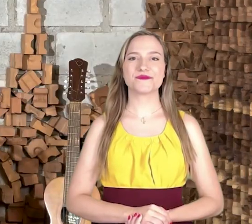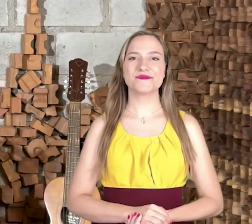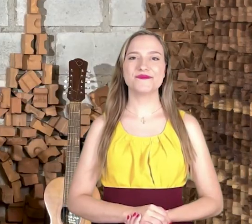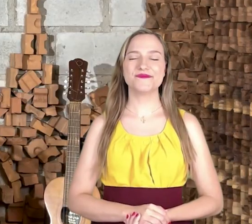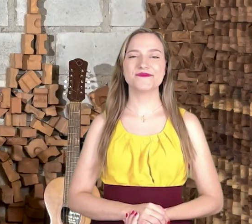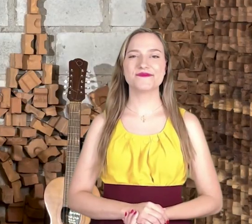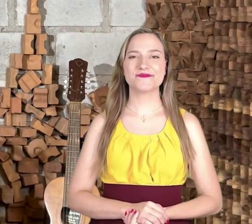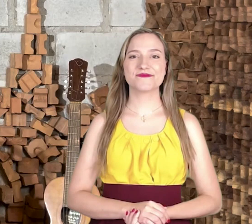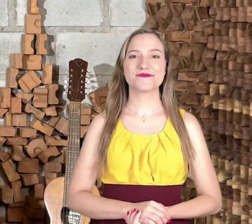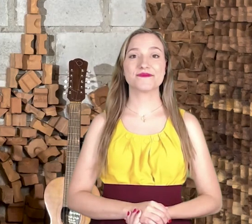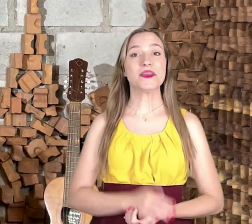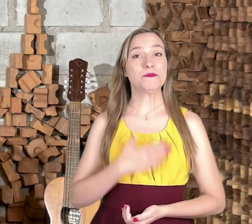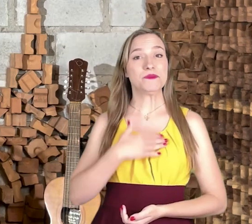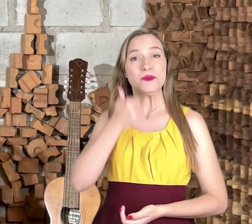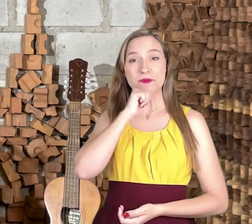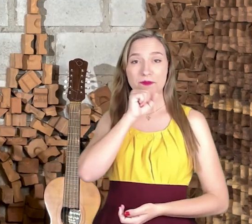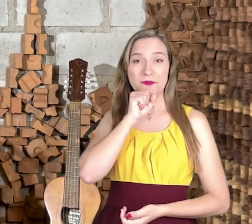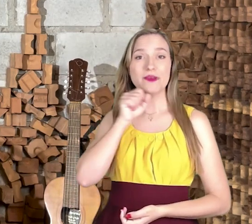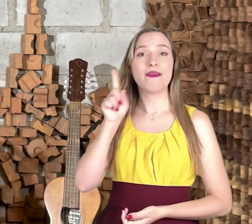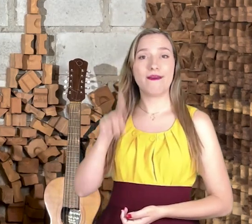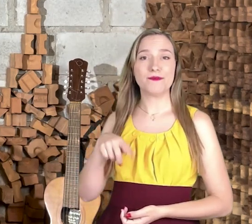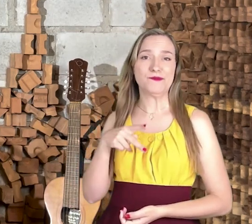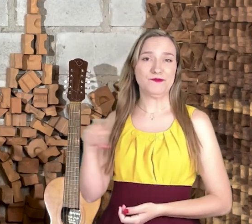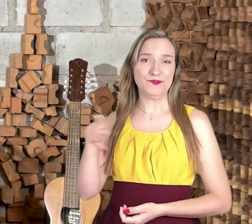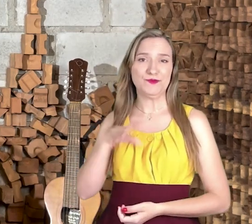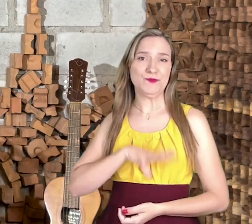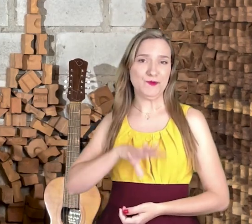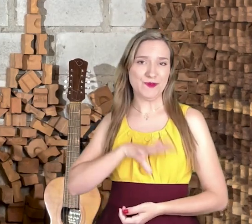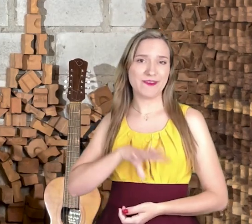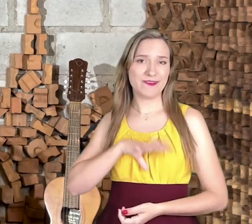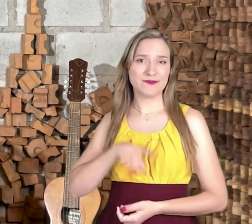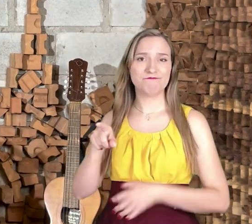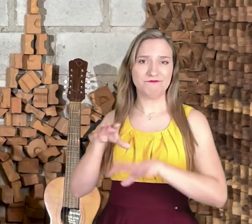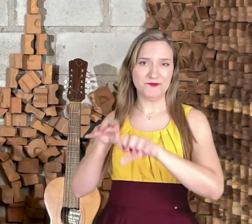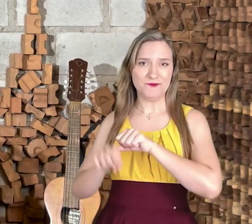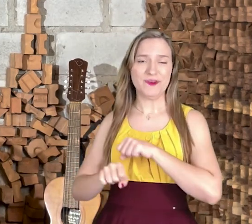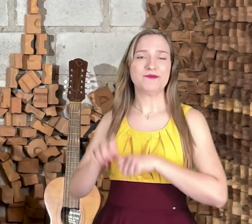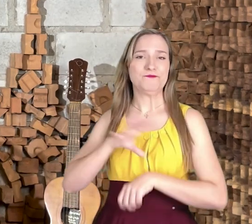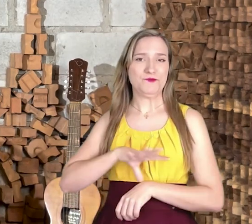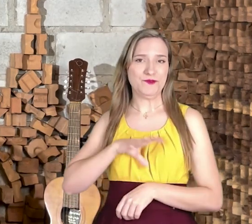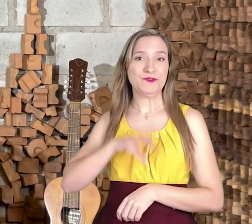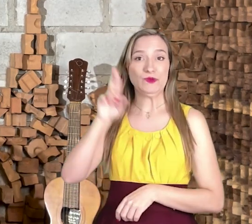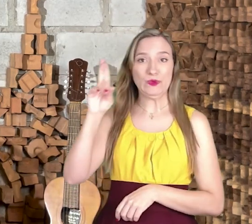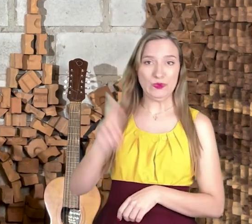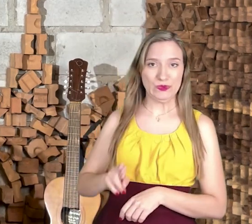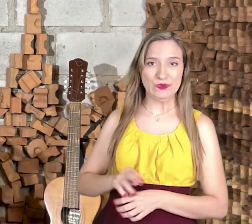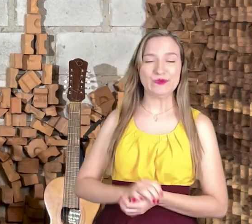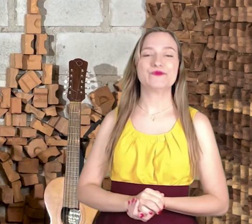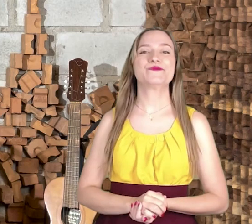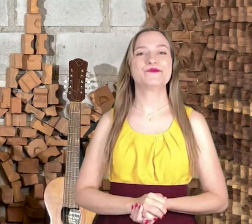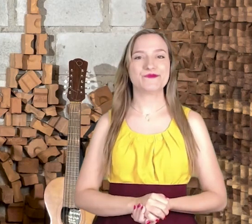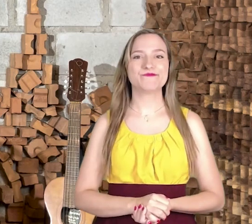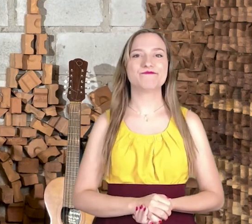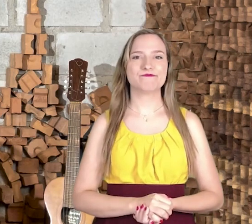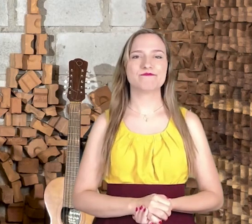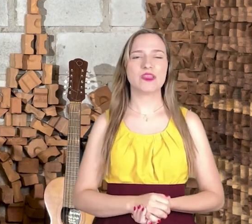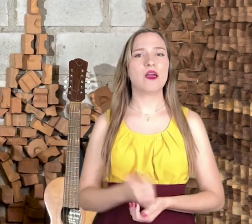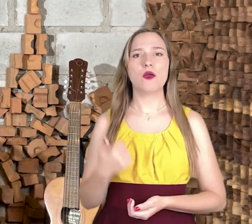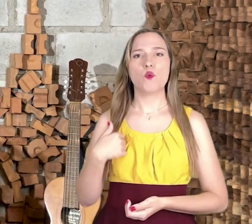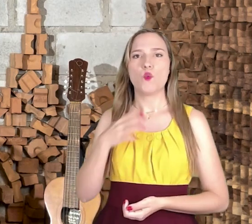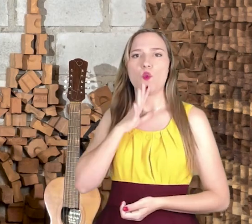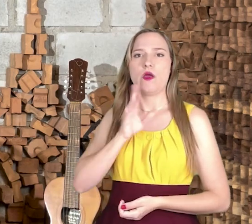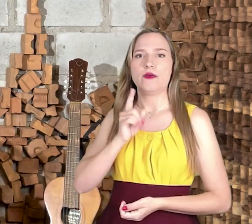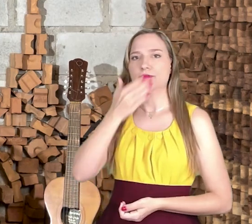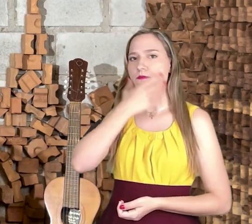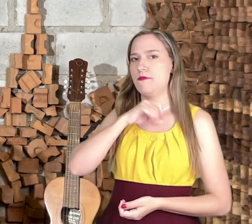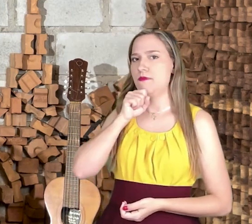A minha mãe é professora de português, língua portuguesa, ela é formada em português e russo. Eu não cresci com meu pai, mas o padrasto